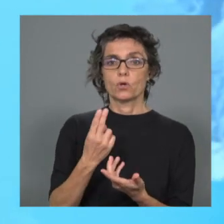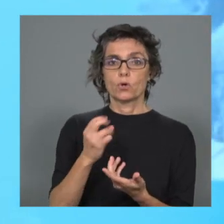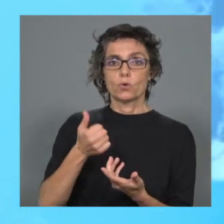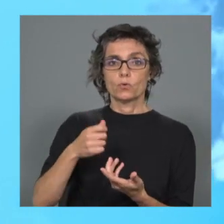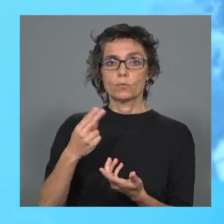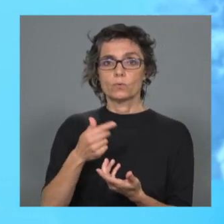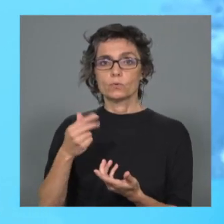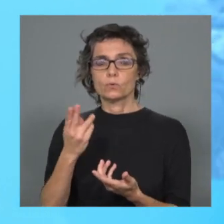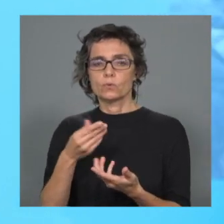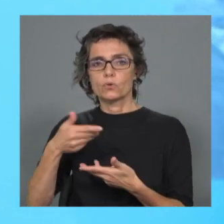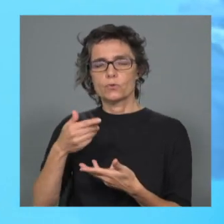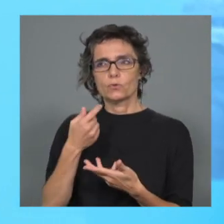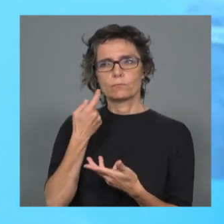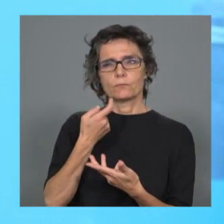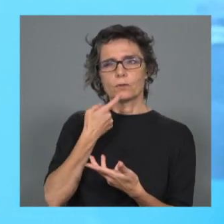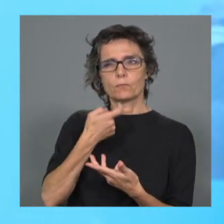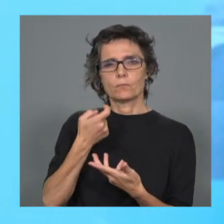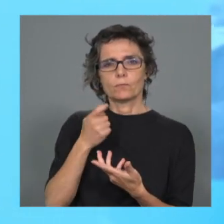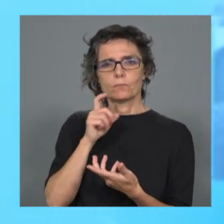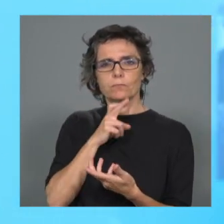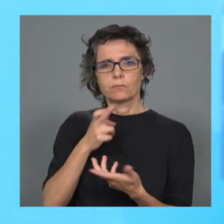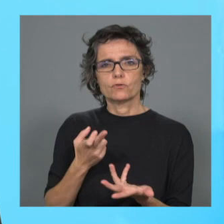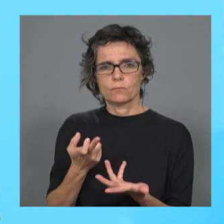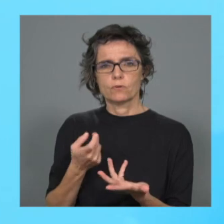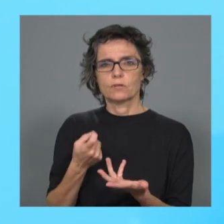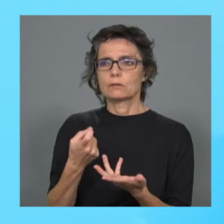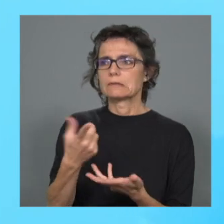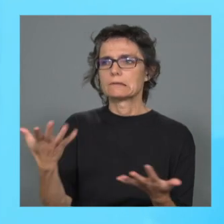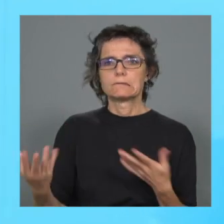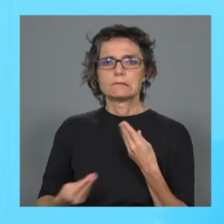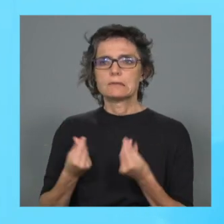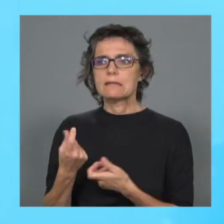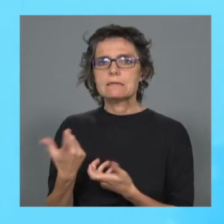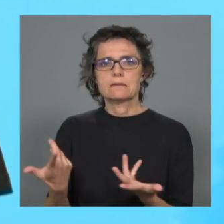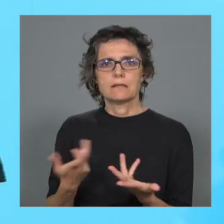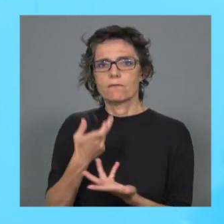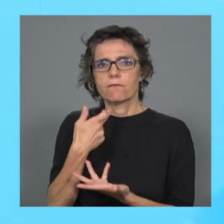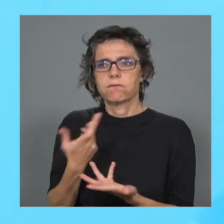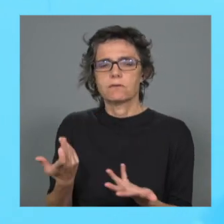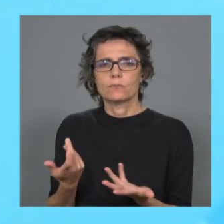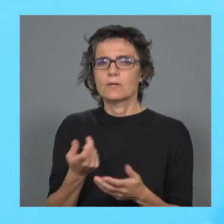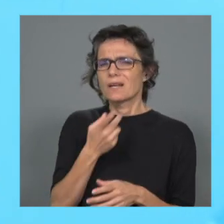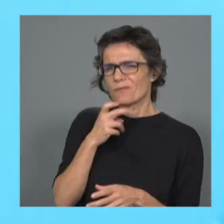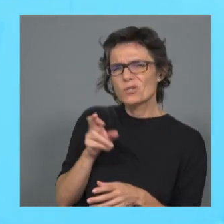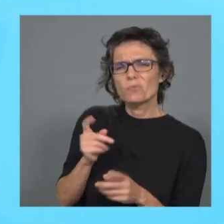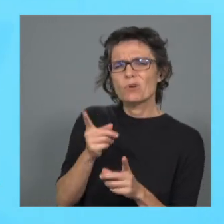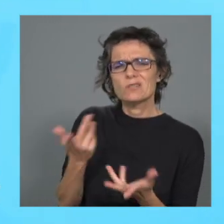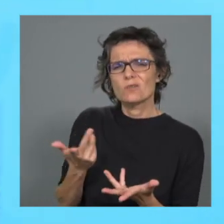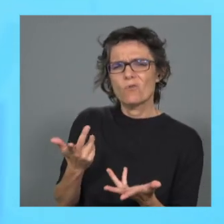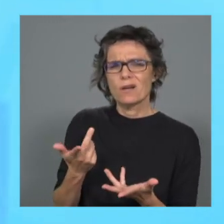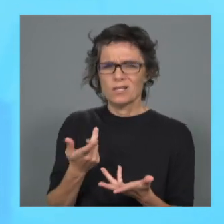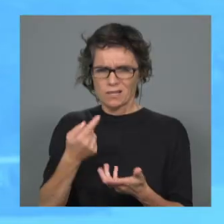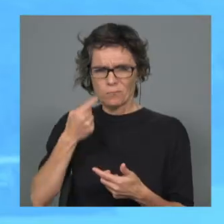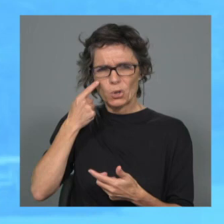algumas respostas, se calhar, que eu na altura procurava e que não encontrava noutros locais. Respostas de autoconhecimento que necessitava